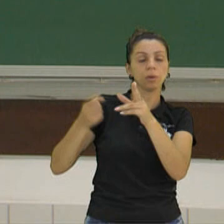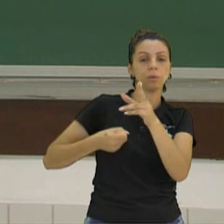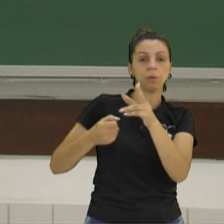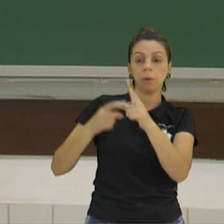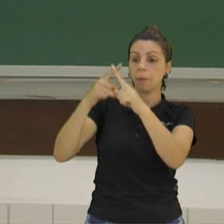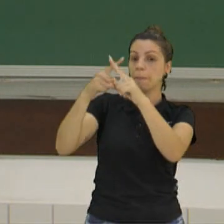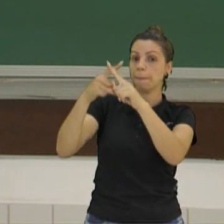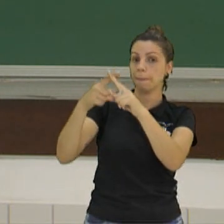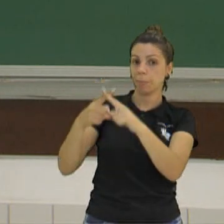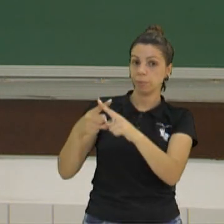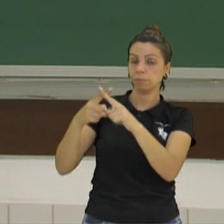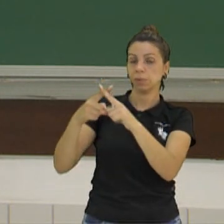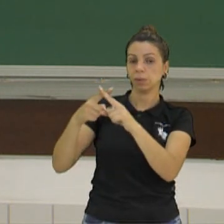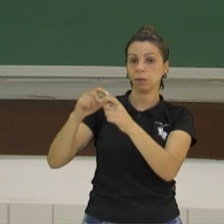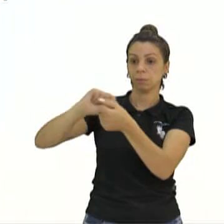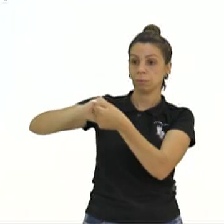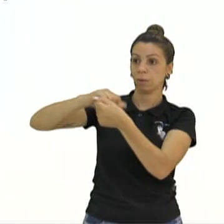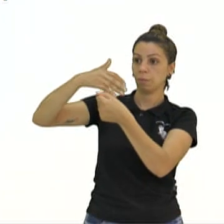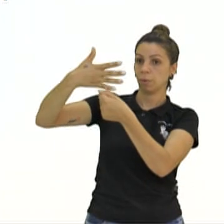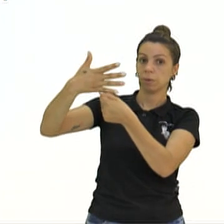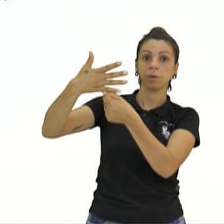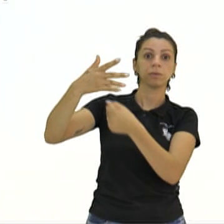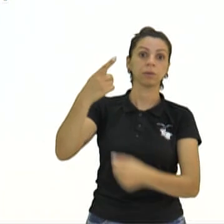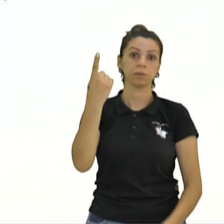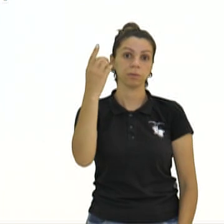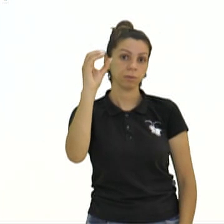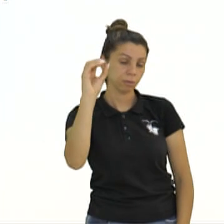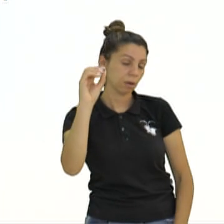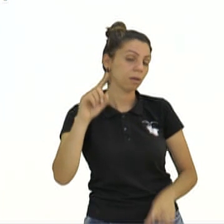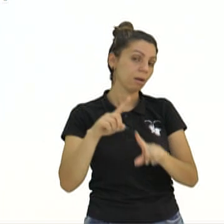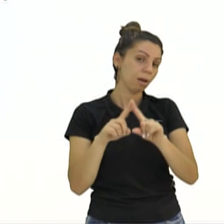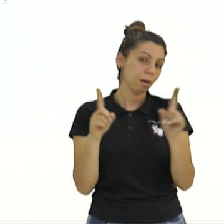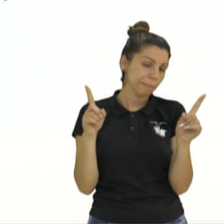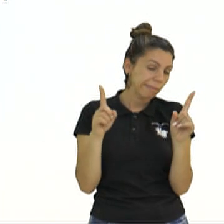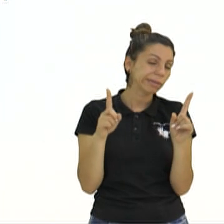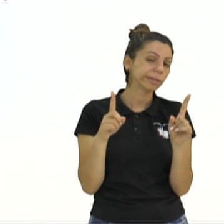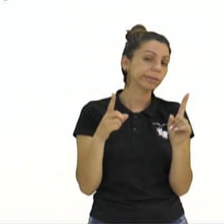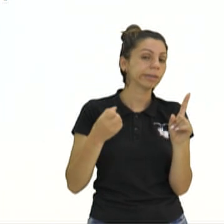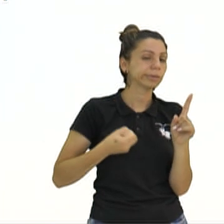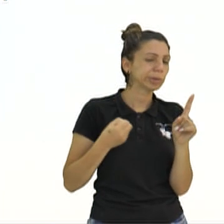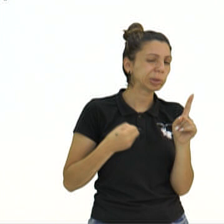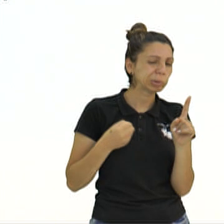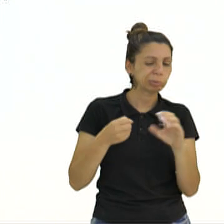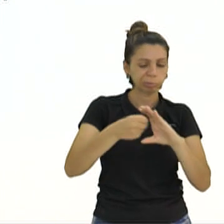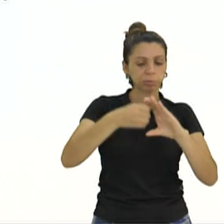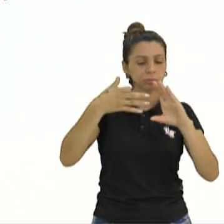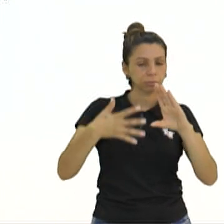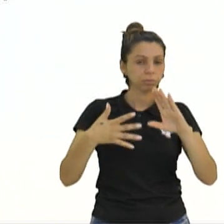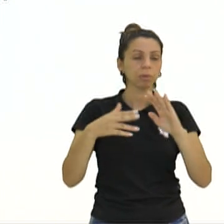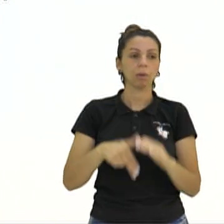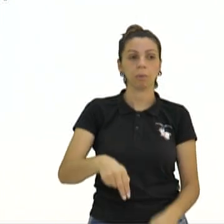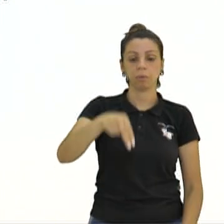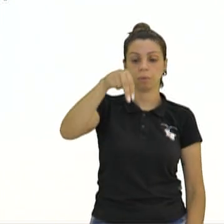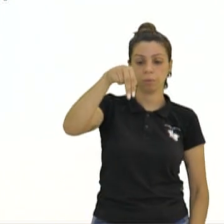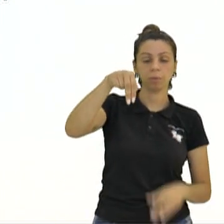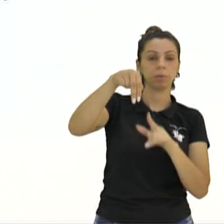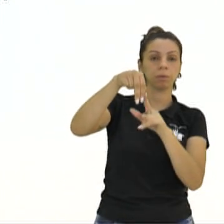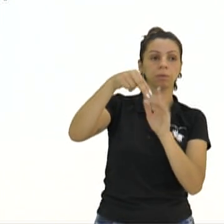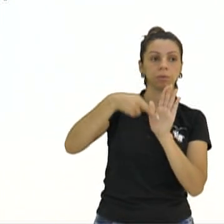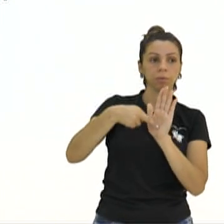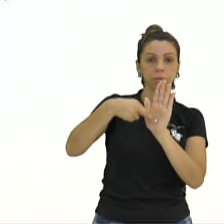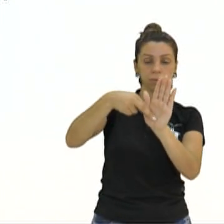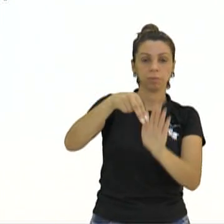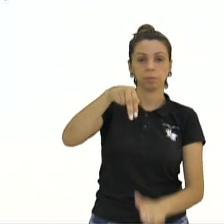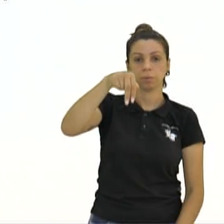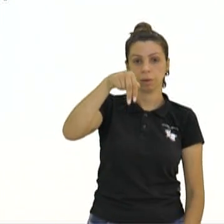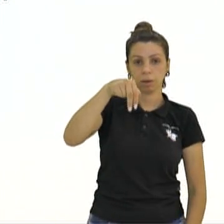multiplicado por uma potência de 10. Só que esses numerozinhos eles têm uma certa característica, então dá uma olhada. O n é o número que representaremos em